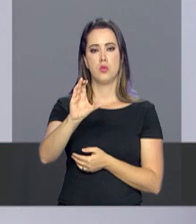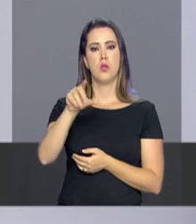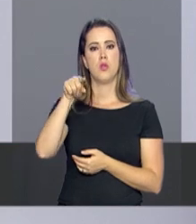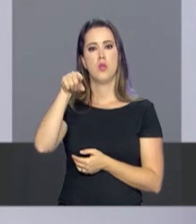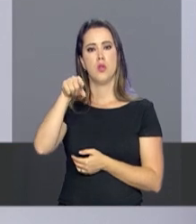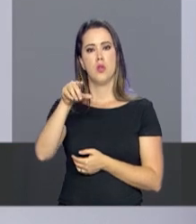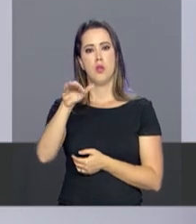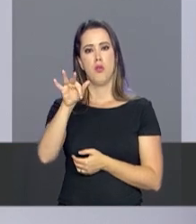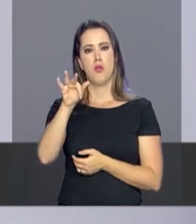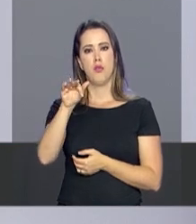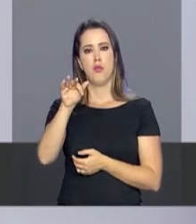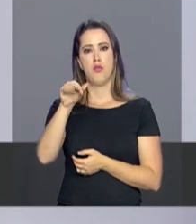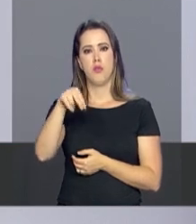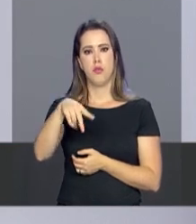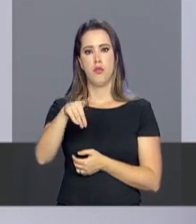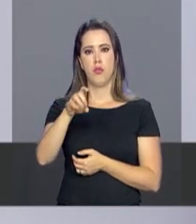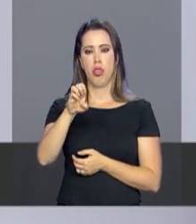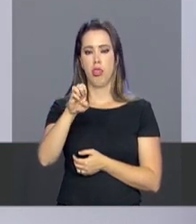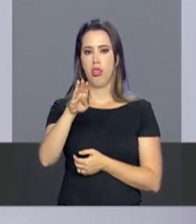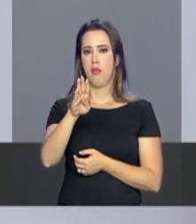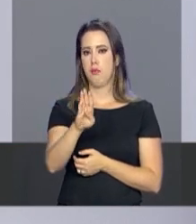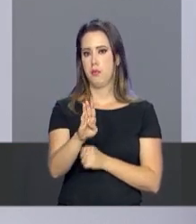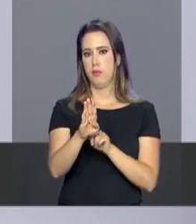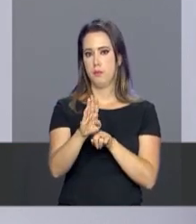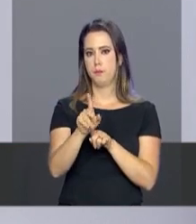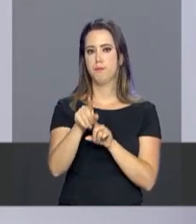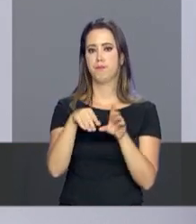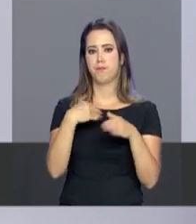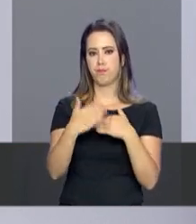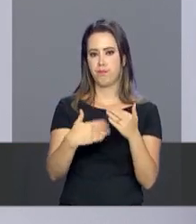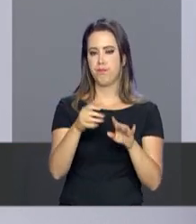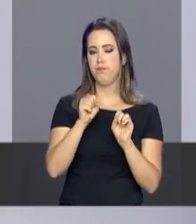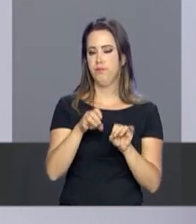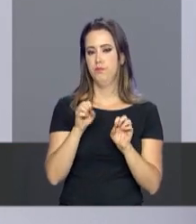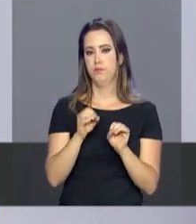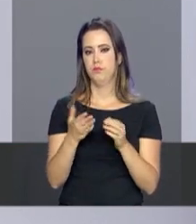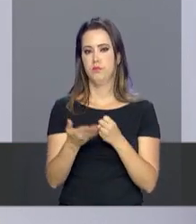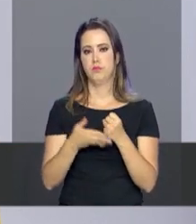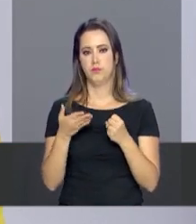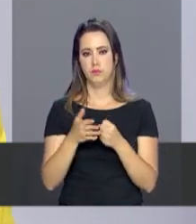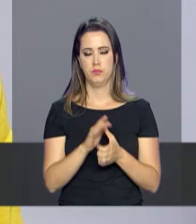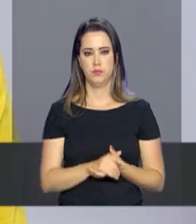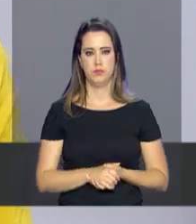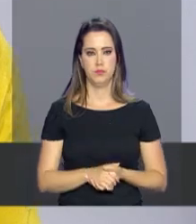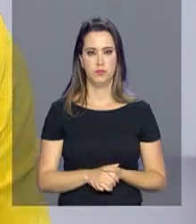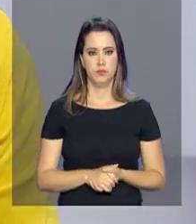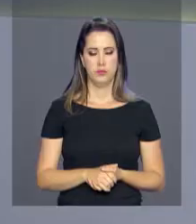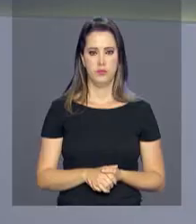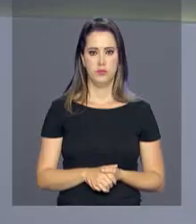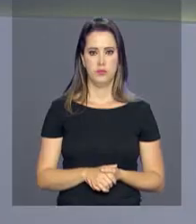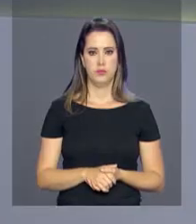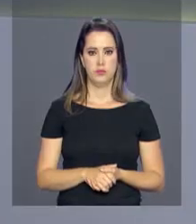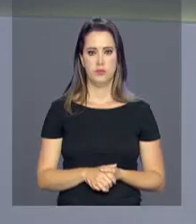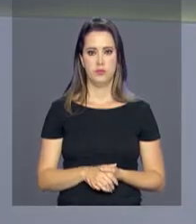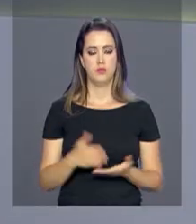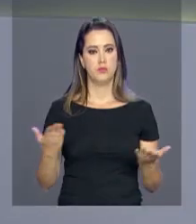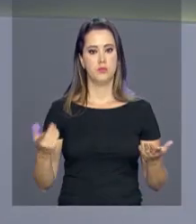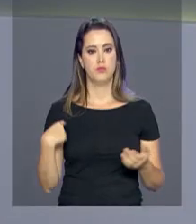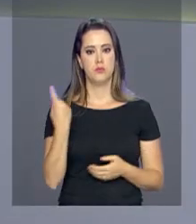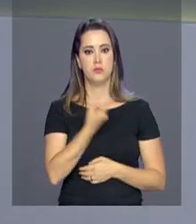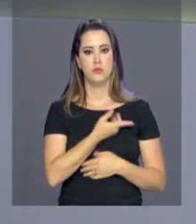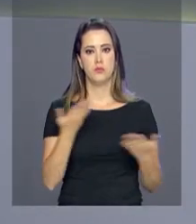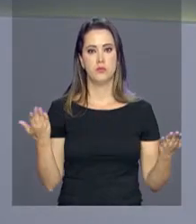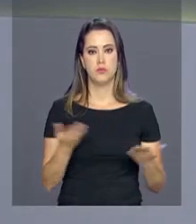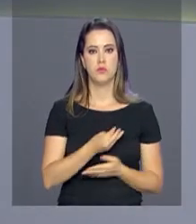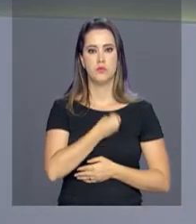controle social do fundeb o fundo de manutenção e desenvolvimento da educação básica nós voltamos